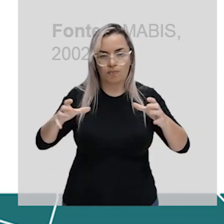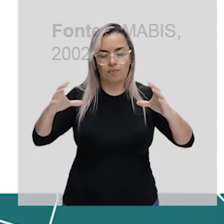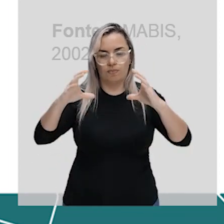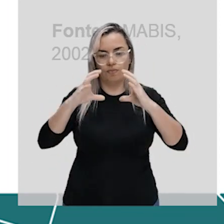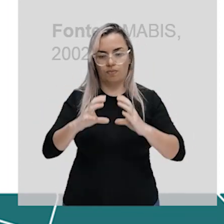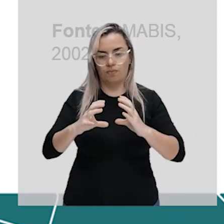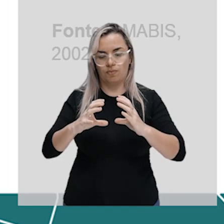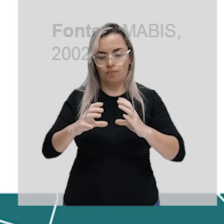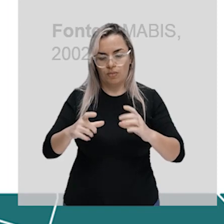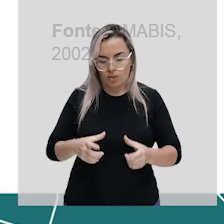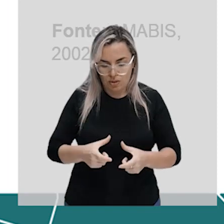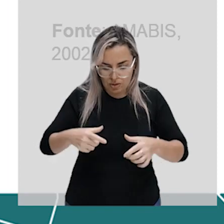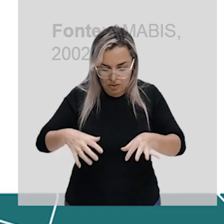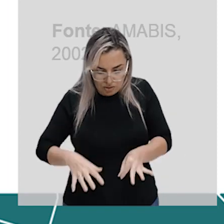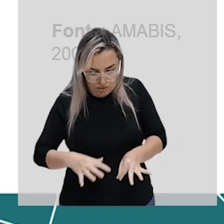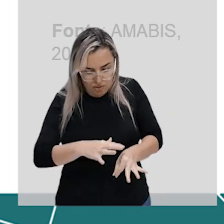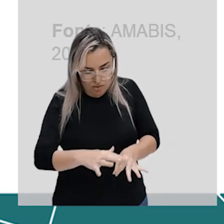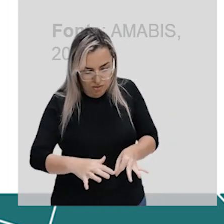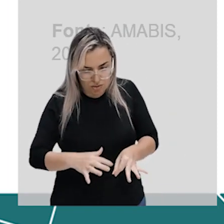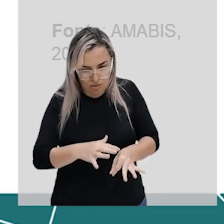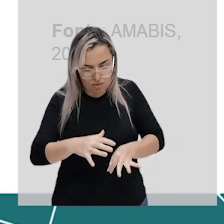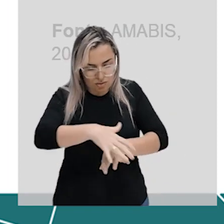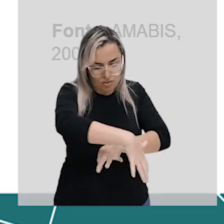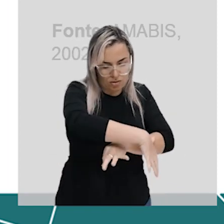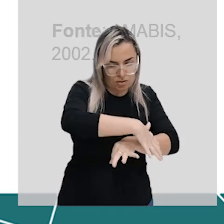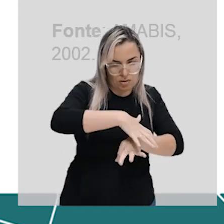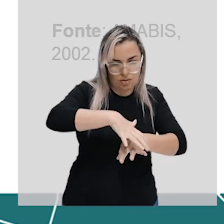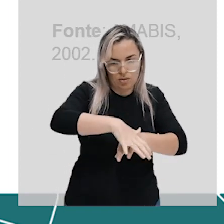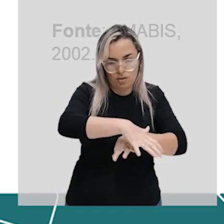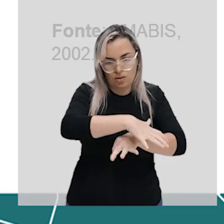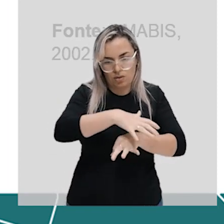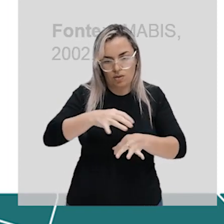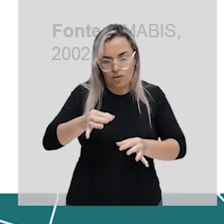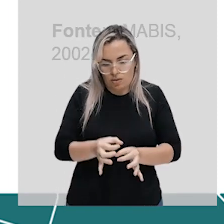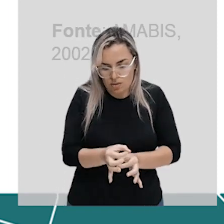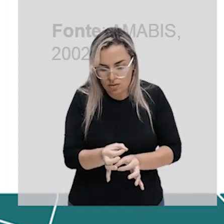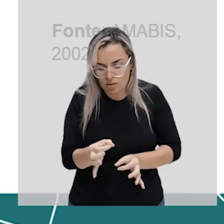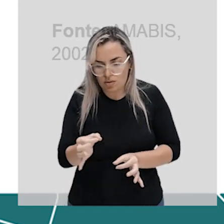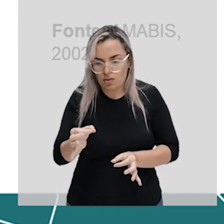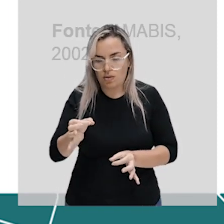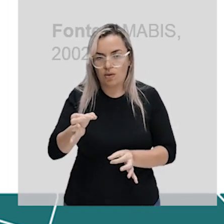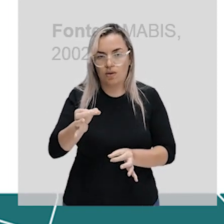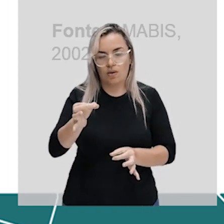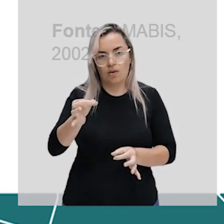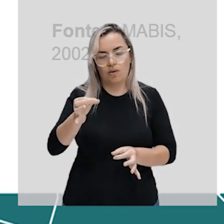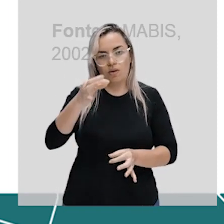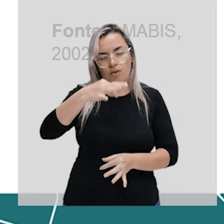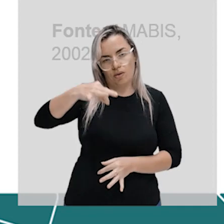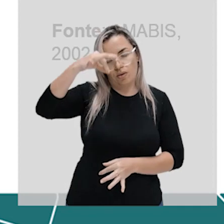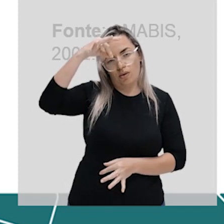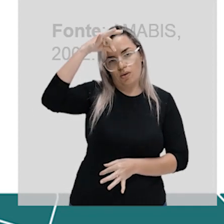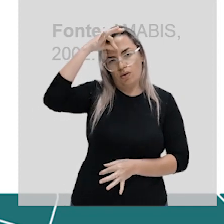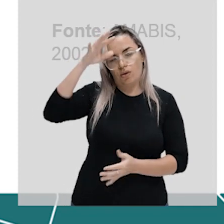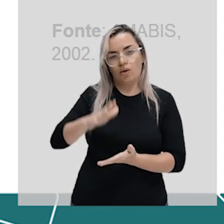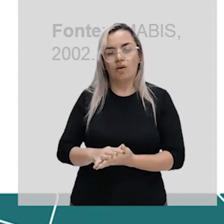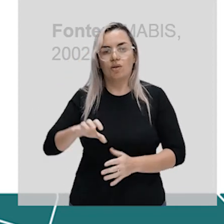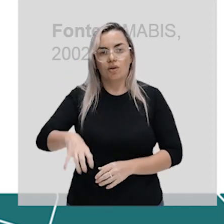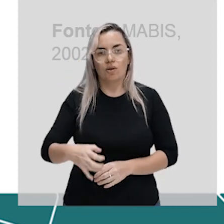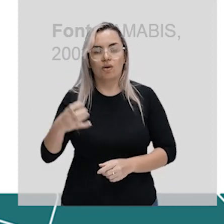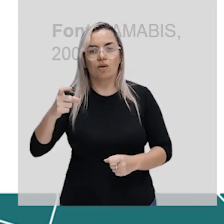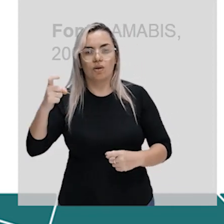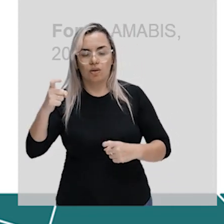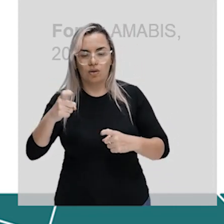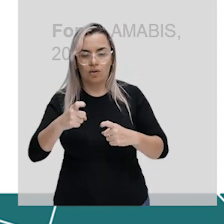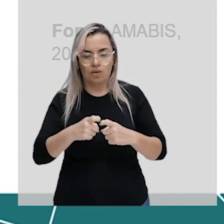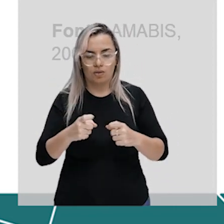da vagina e ela tem um canal vaginal. Esse canal vaginal aqui, quando ocorre o ato sexual, ele